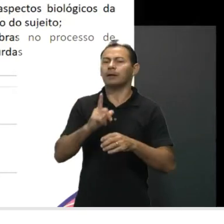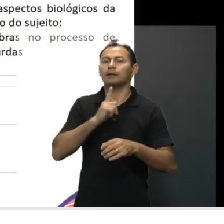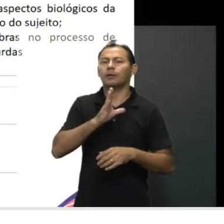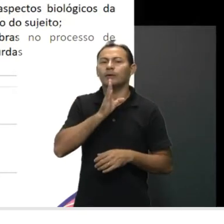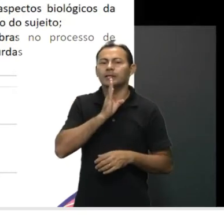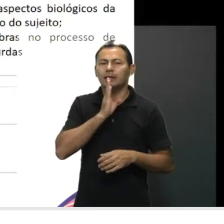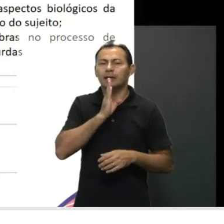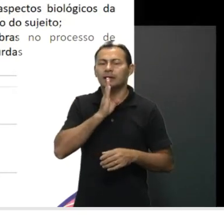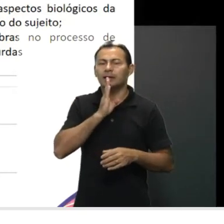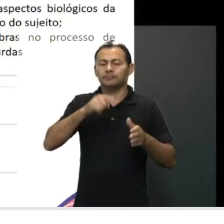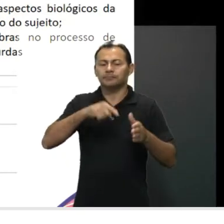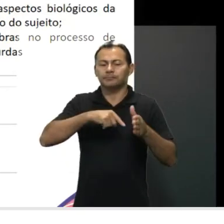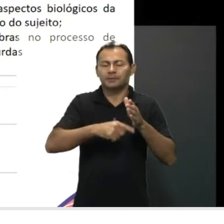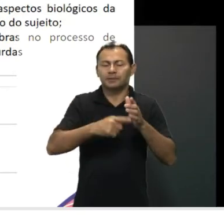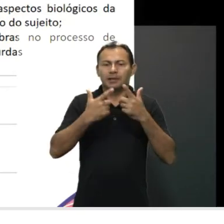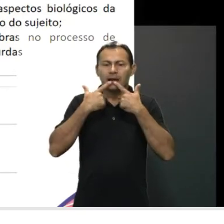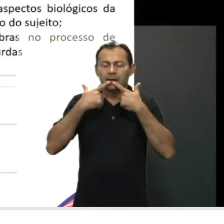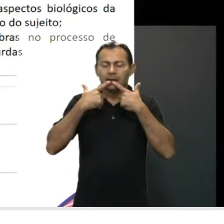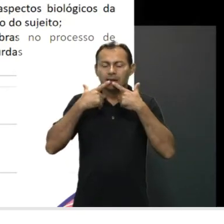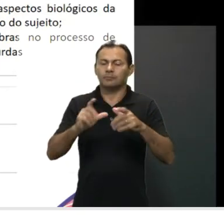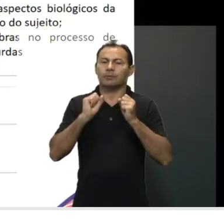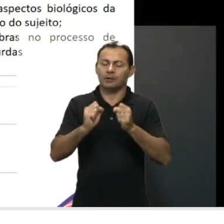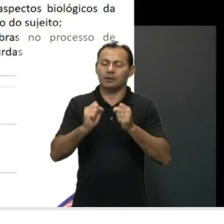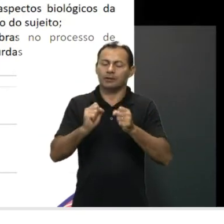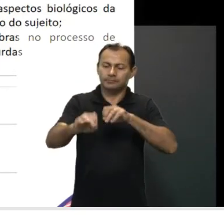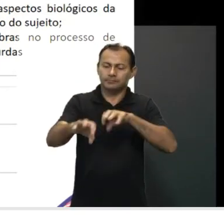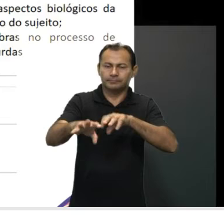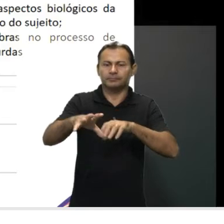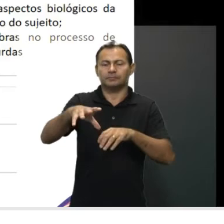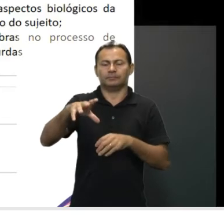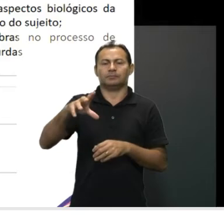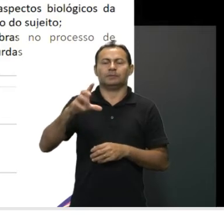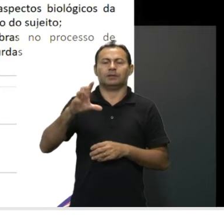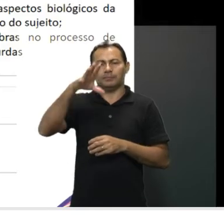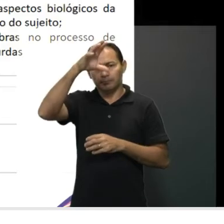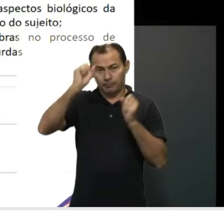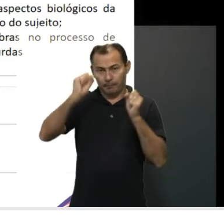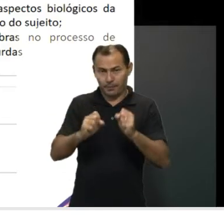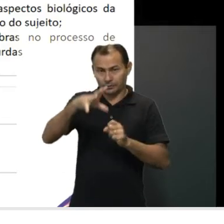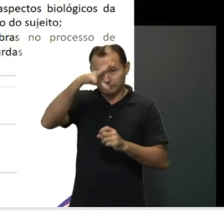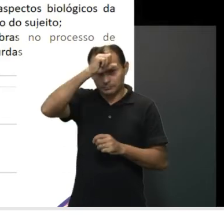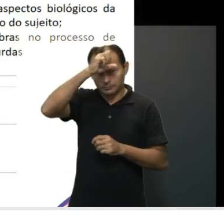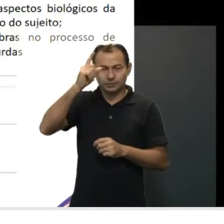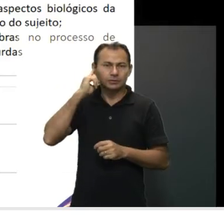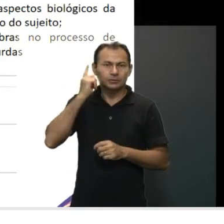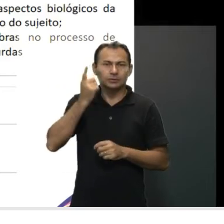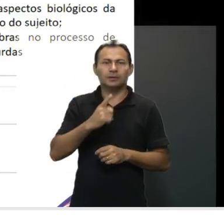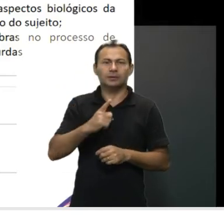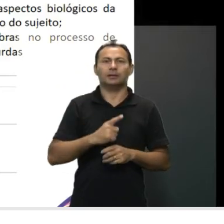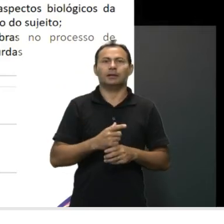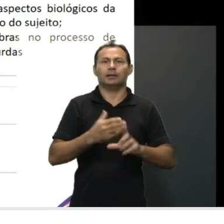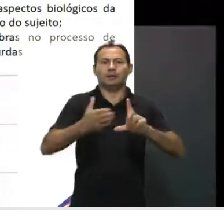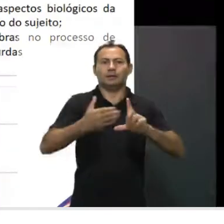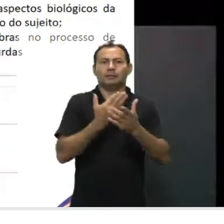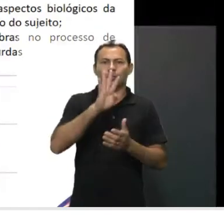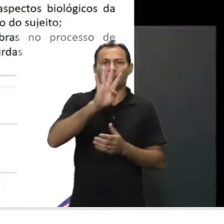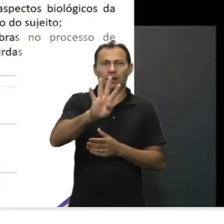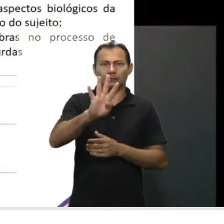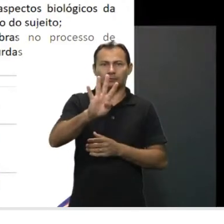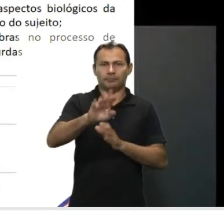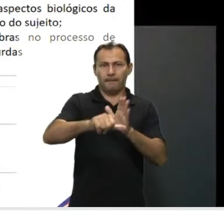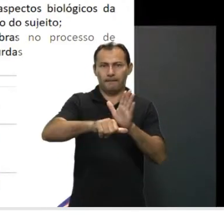os fundamentos e a língua que possibilita o ensino e aprendizagem de surdos. Nesse sentido, nós teremos 4 objetivos centrais.